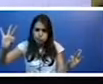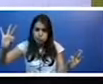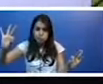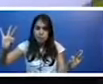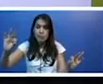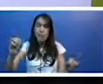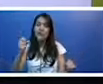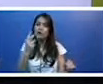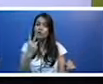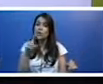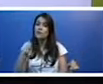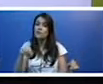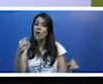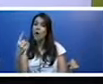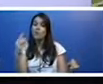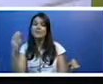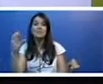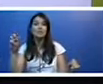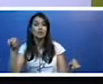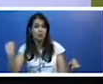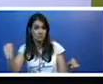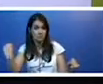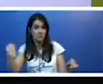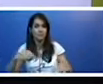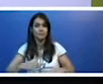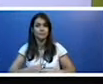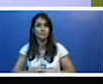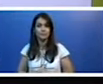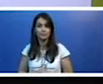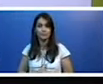deu 2,1 centímetros.